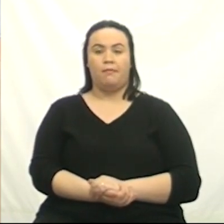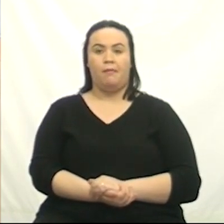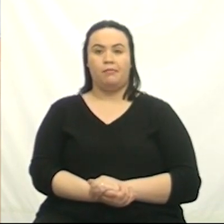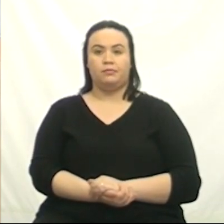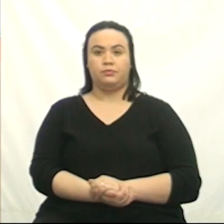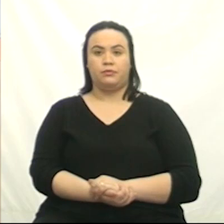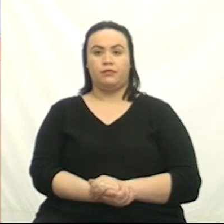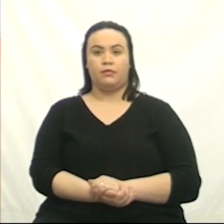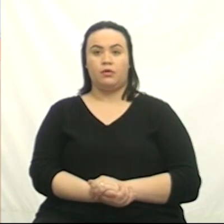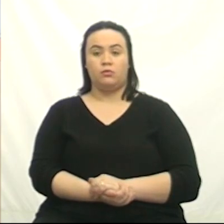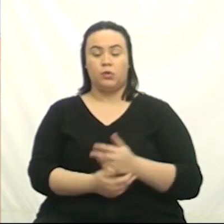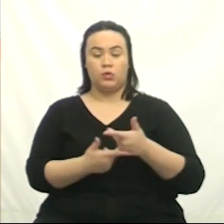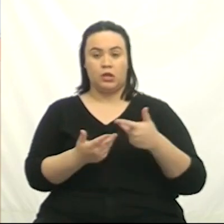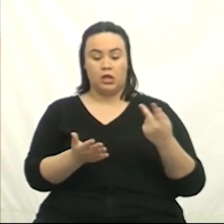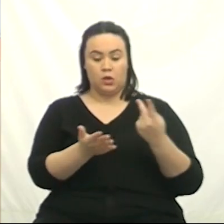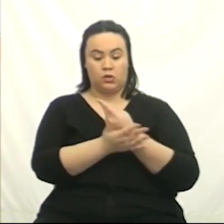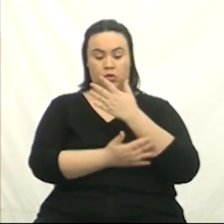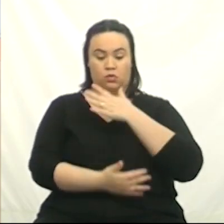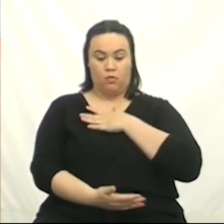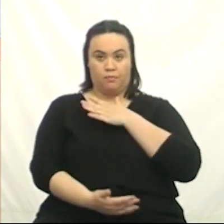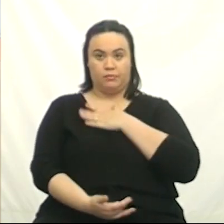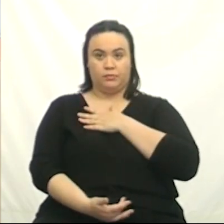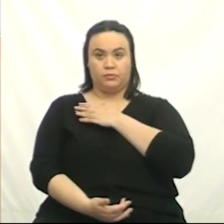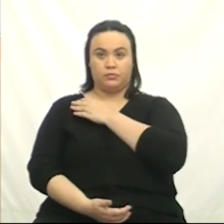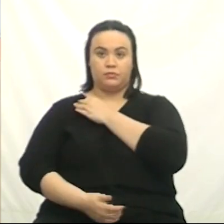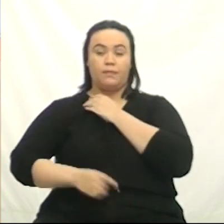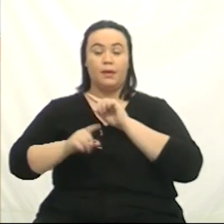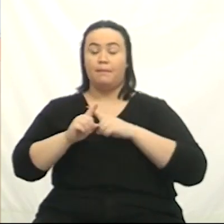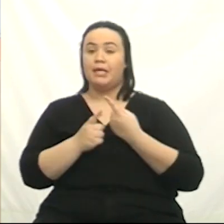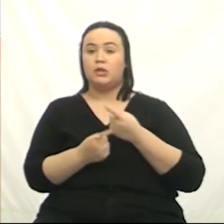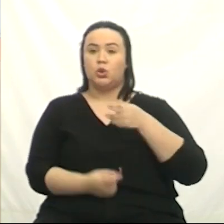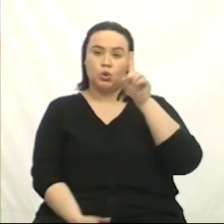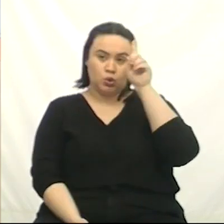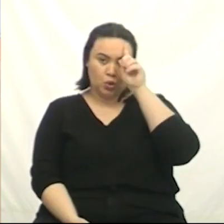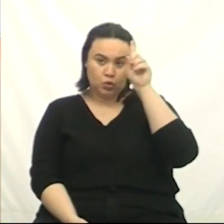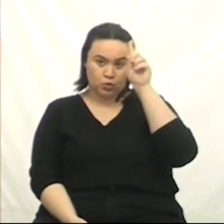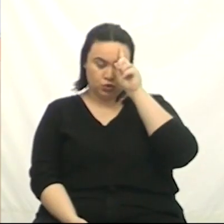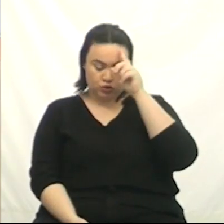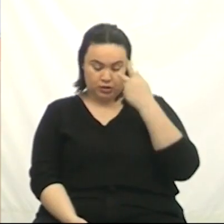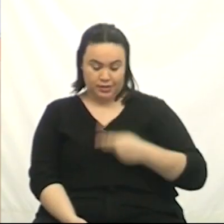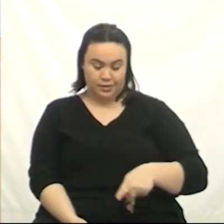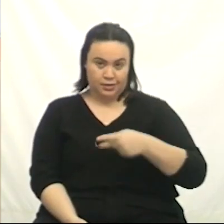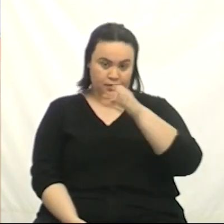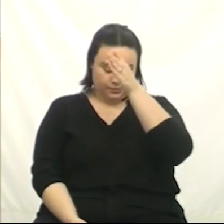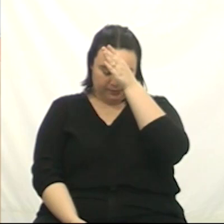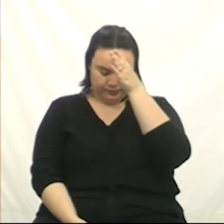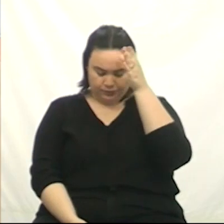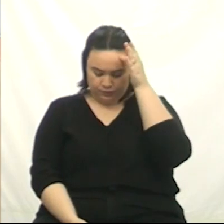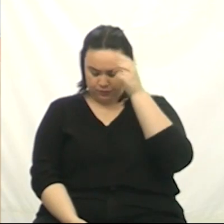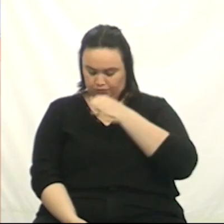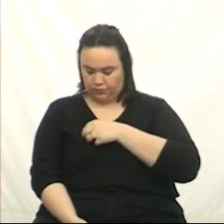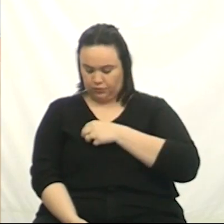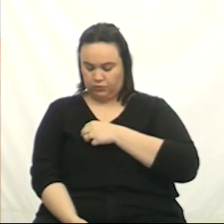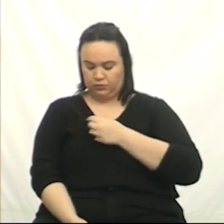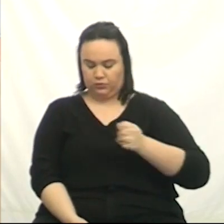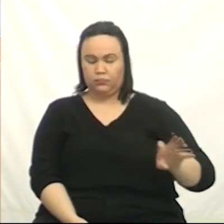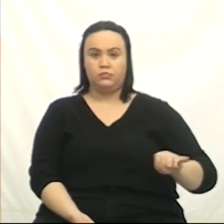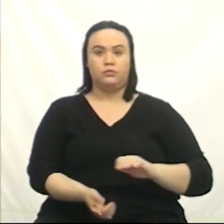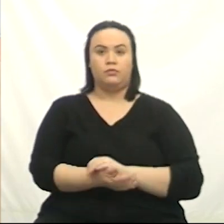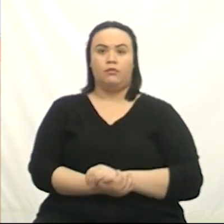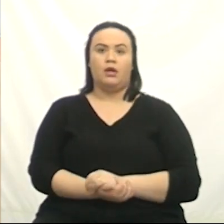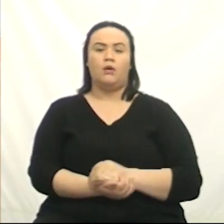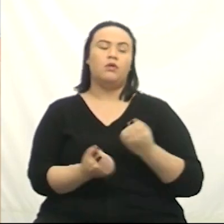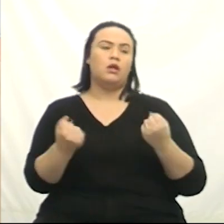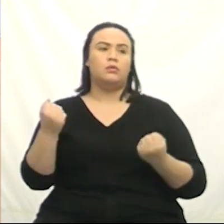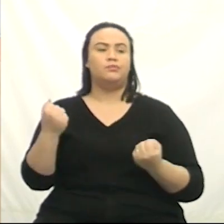comigo hoje, e que está ocorrendo todos os dias nessa cidade. Hoje, eu transitando de